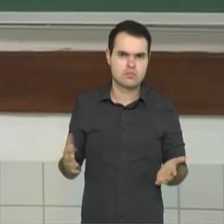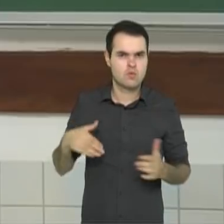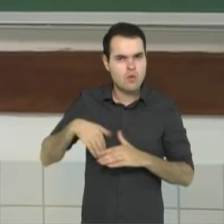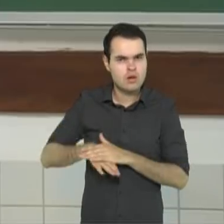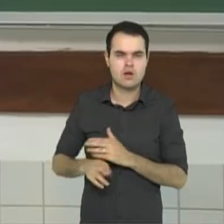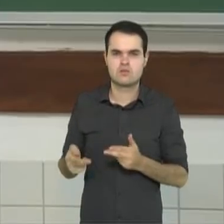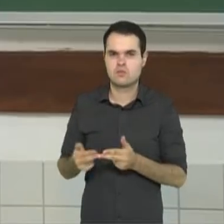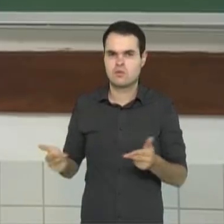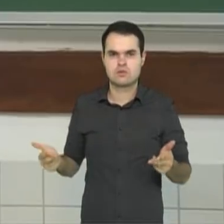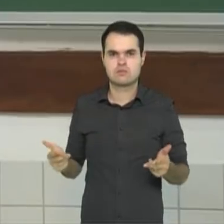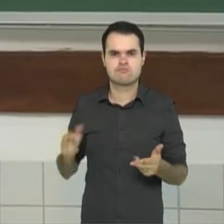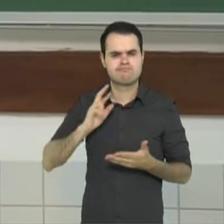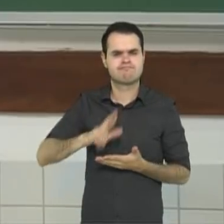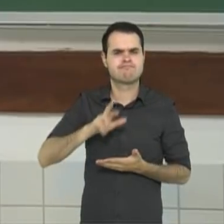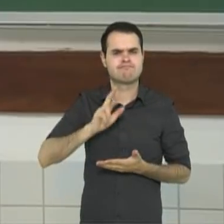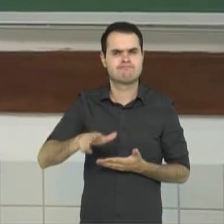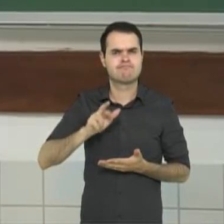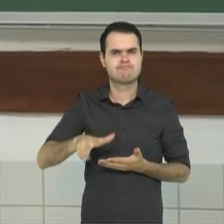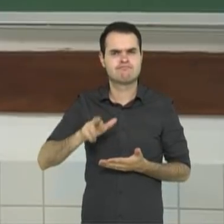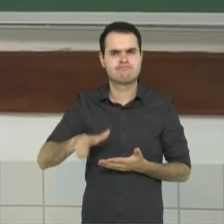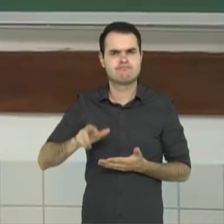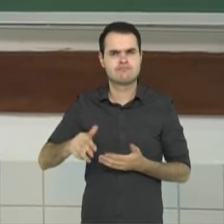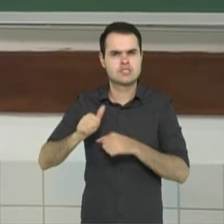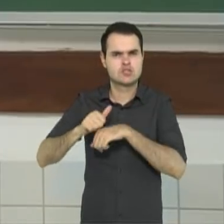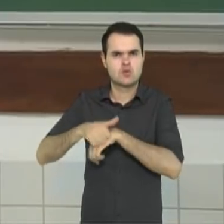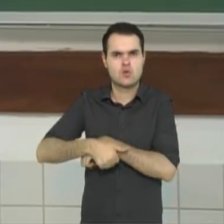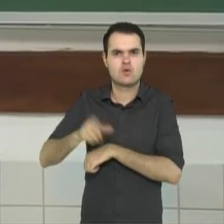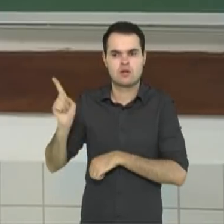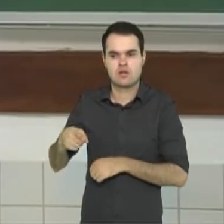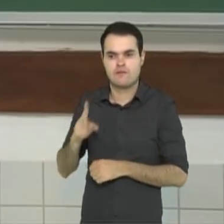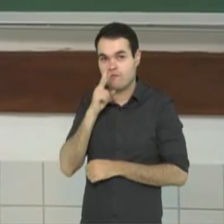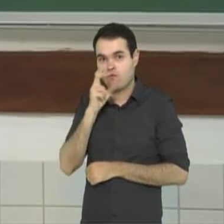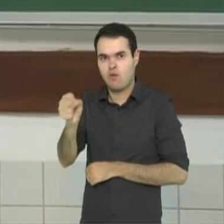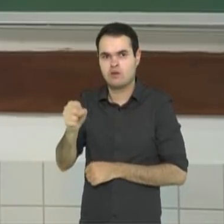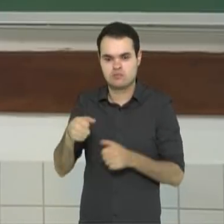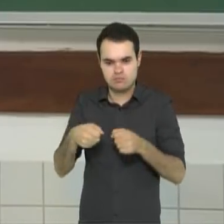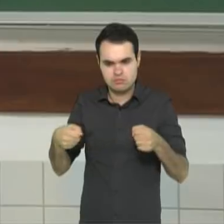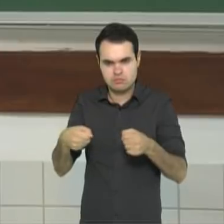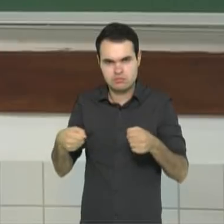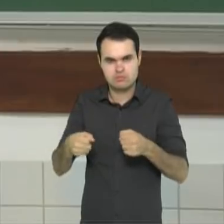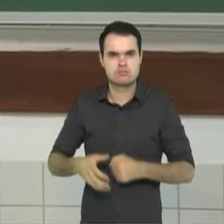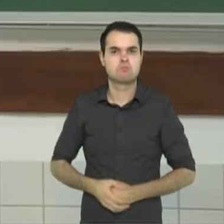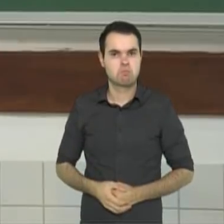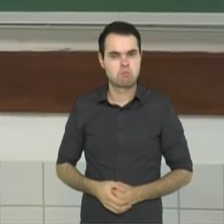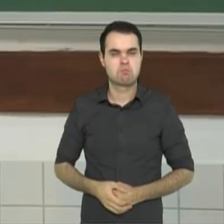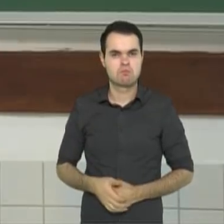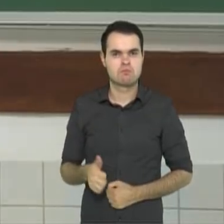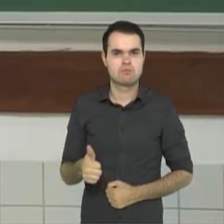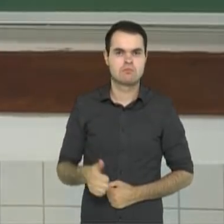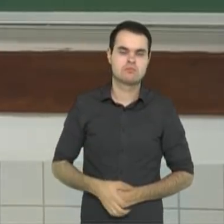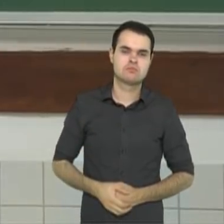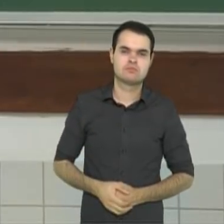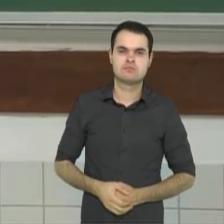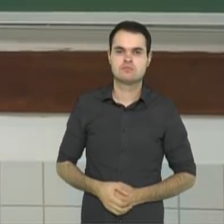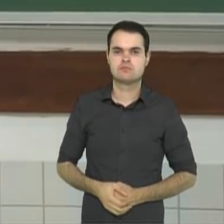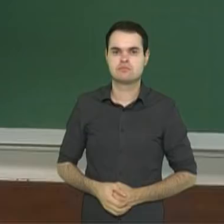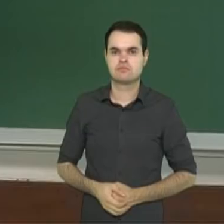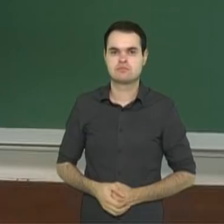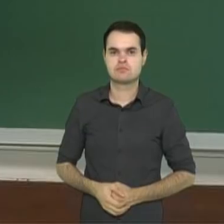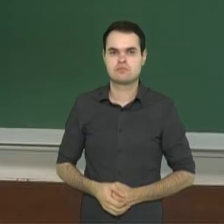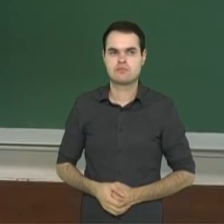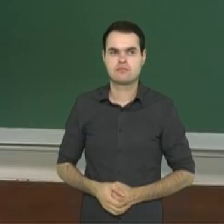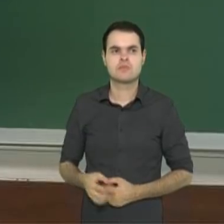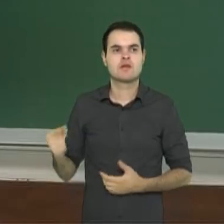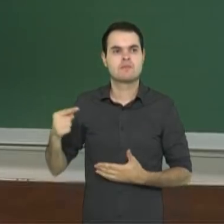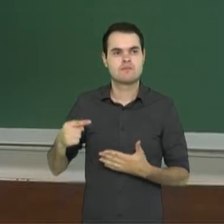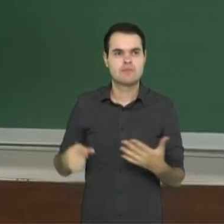guardar algo, entendeu? O couro, e ele era muito resistente, né? Então, olha que bacana. O que